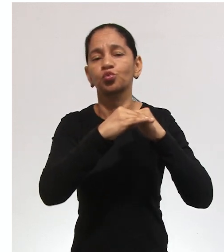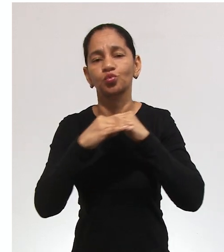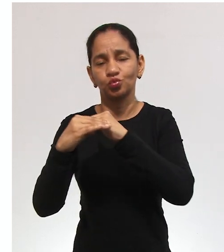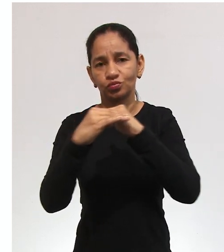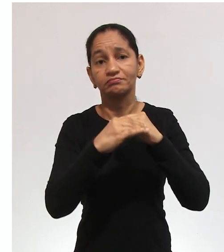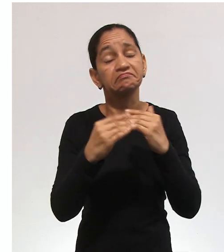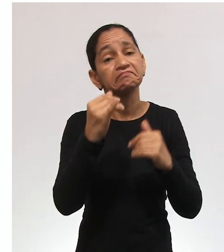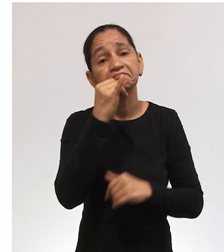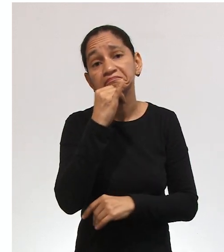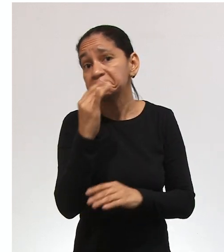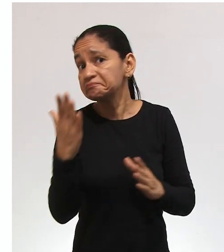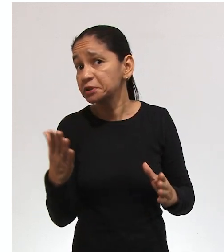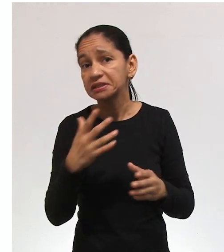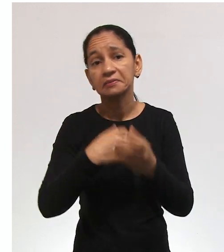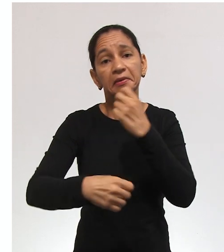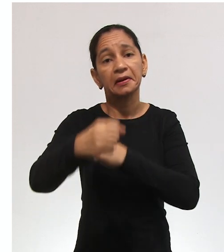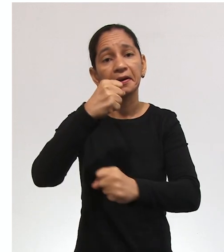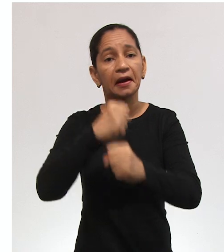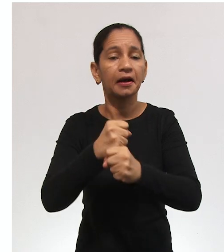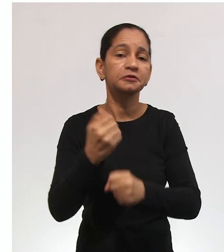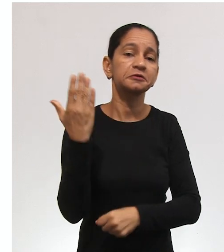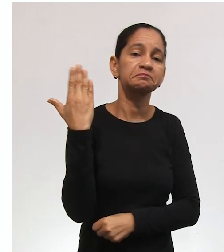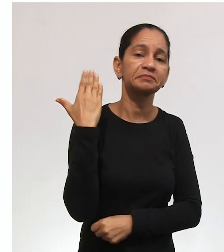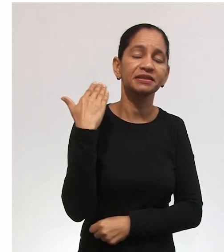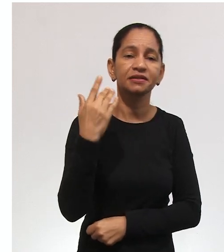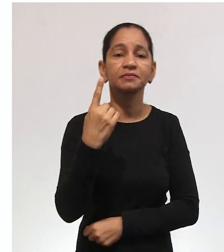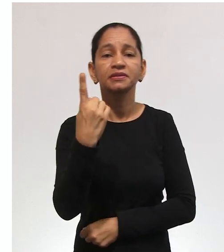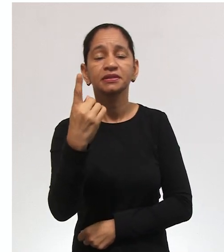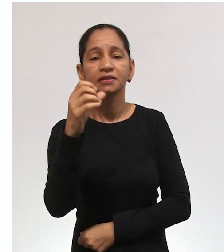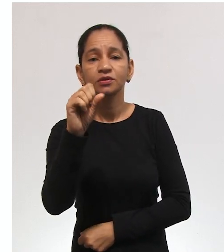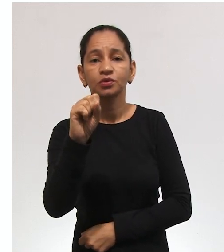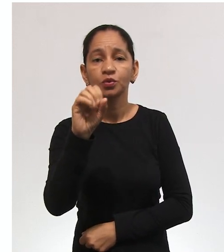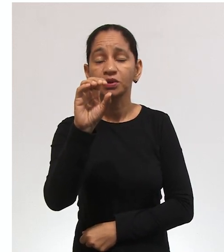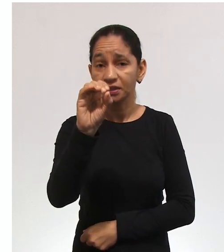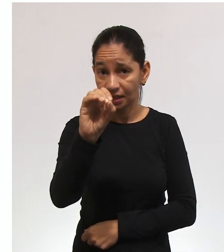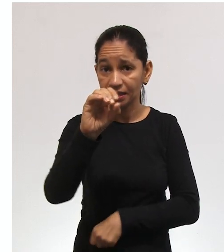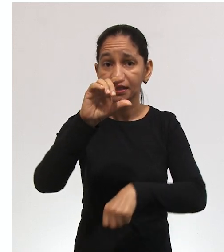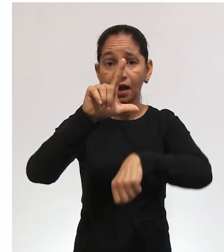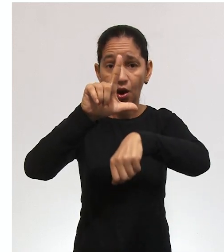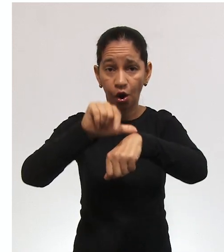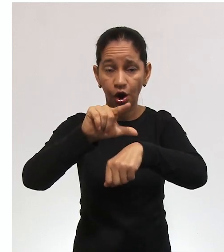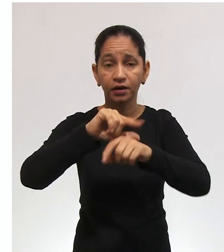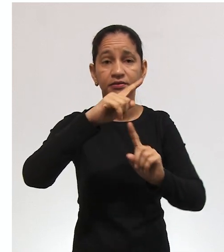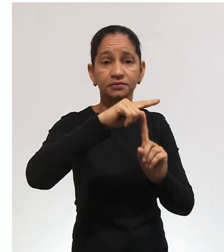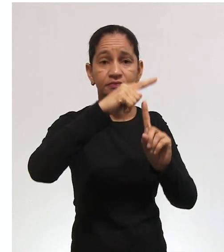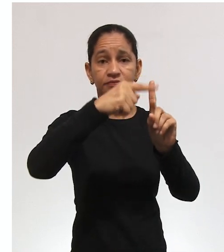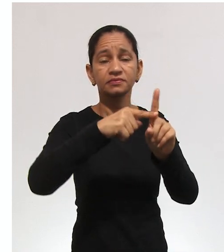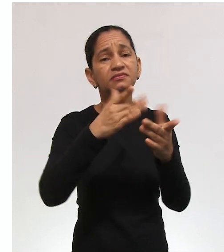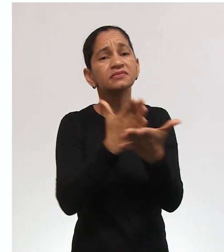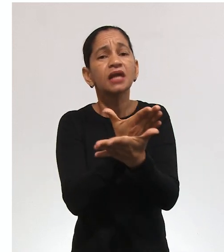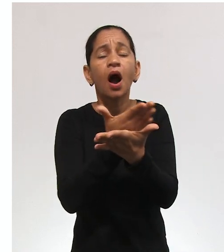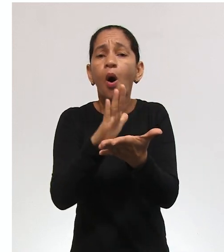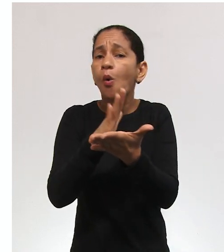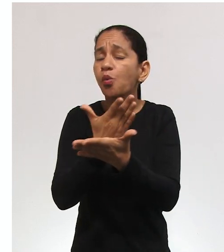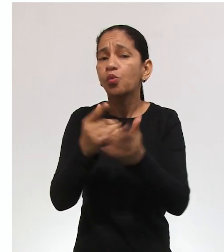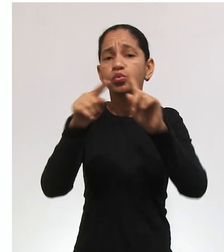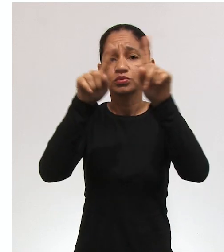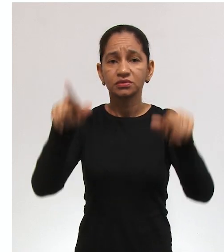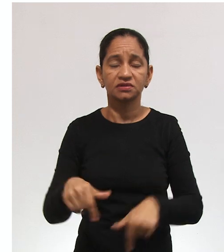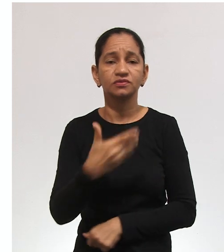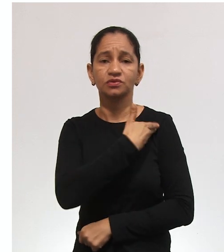Por exemplo, anos atrás, só quem tinha 180 dias de licença maternidade eram alguns servidores